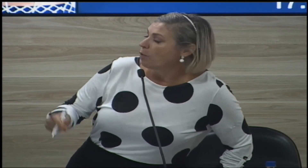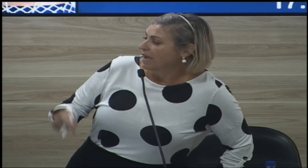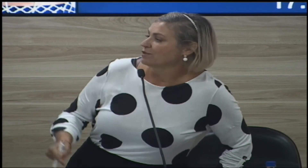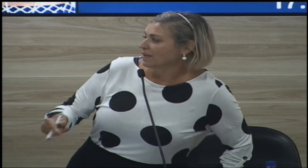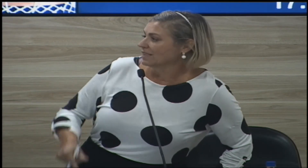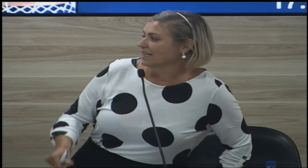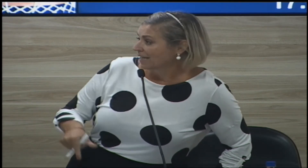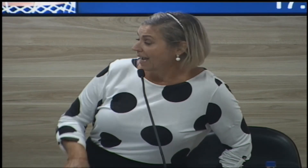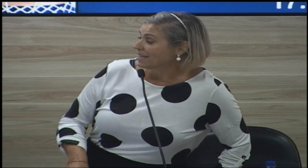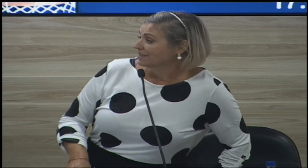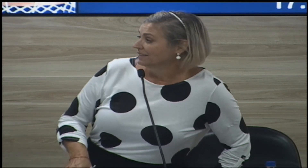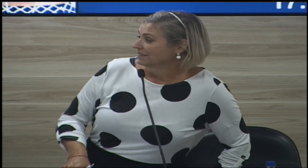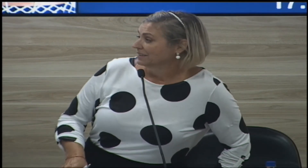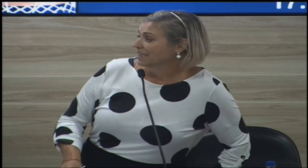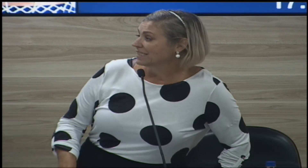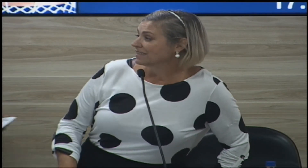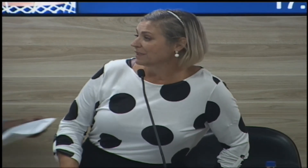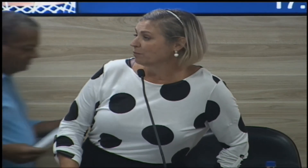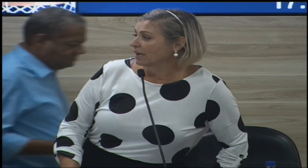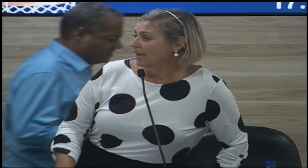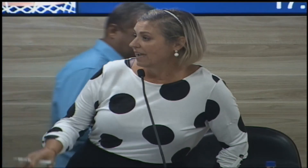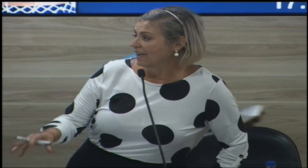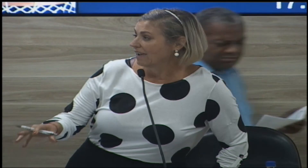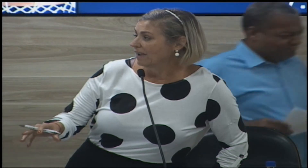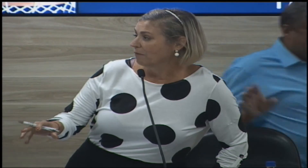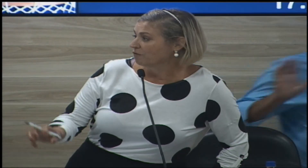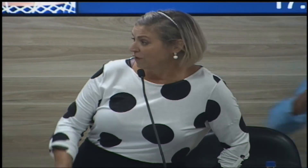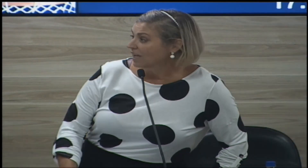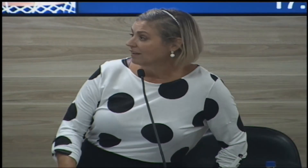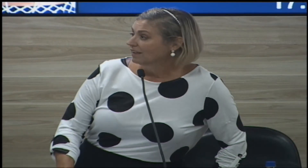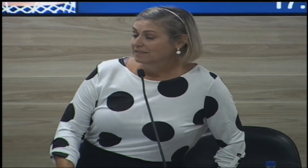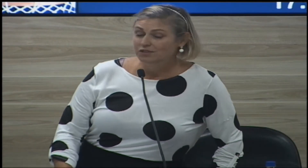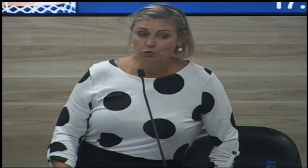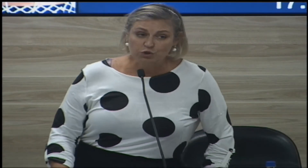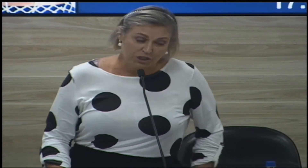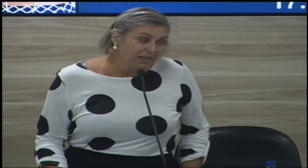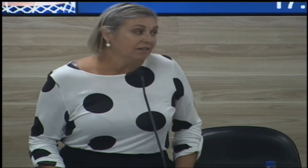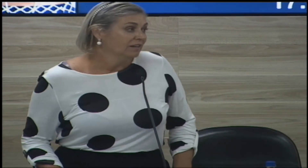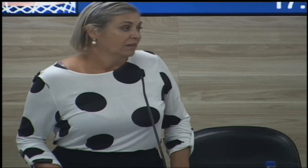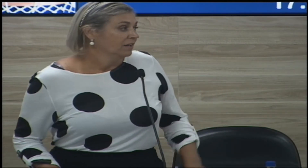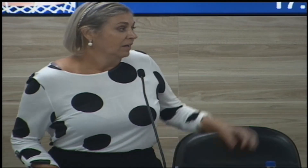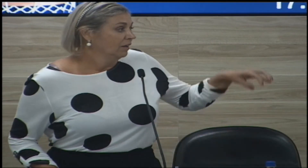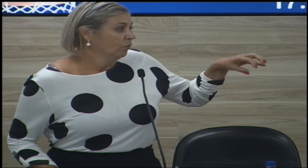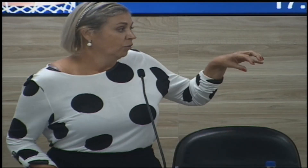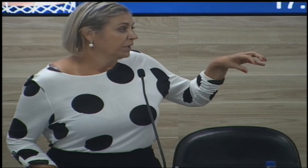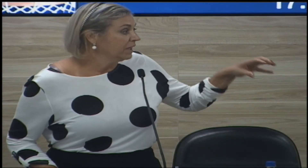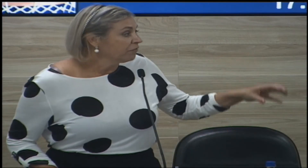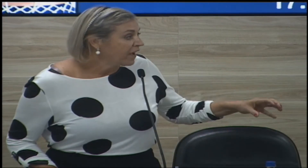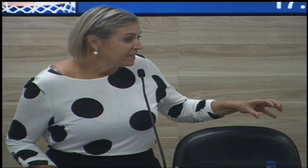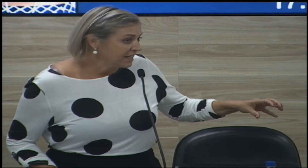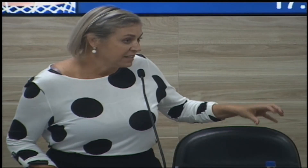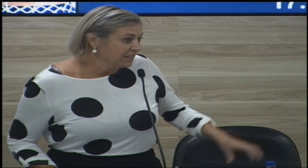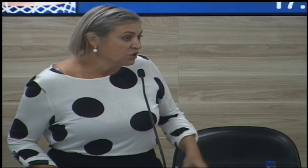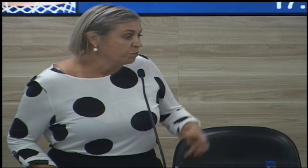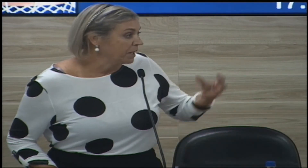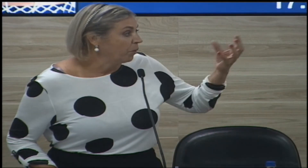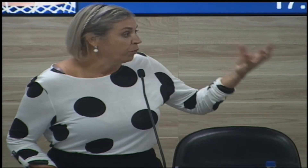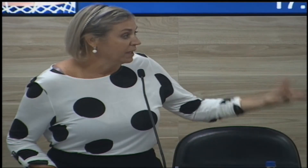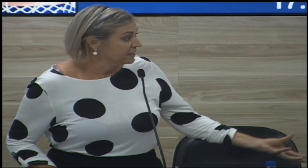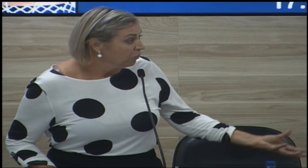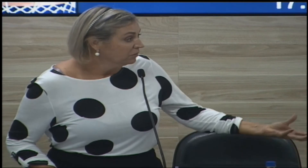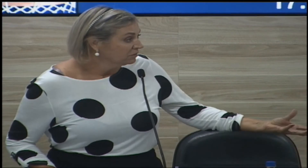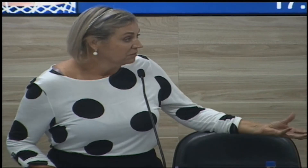isso. Planos para isso, não algo imediato que daqui 4 anos, quando se muda o governo, ou daqui 3